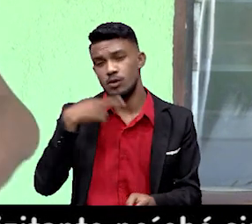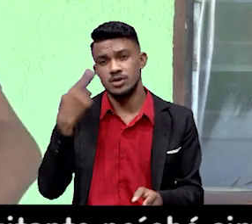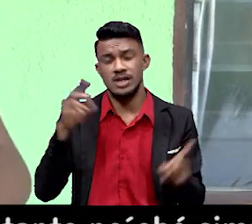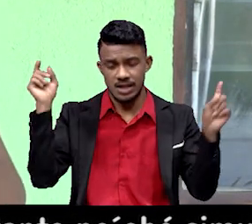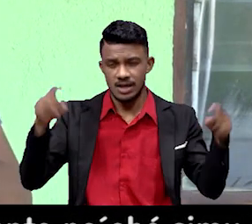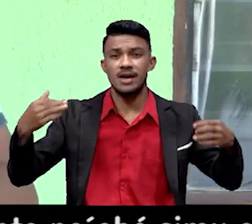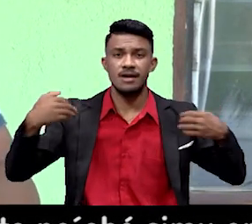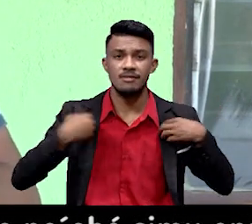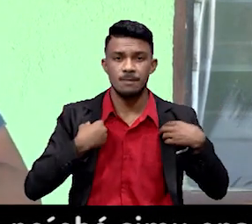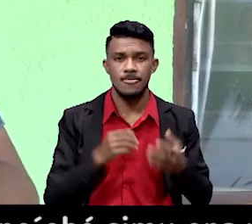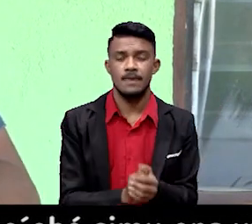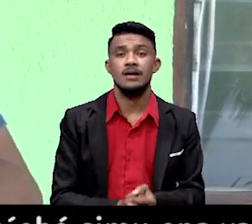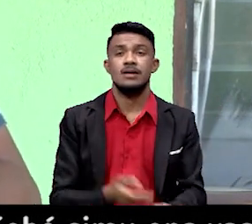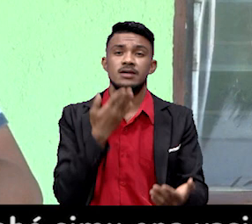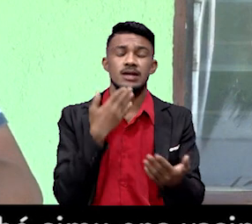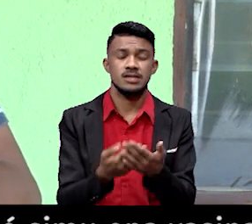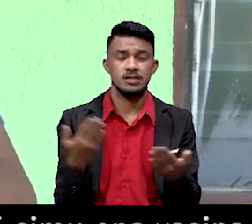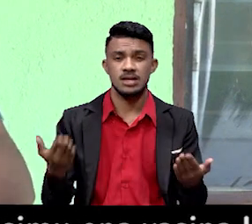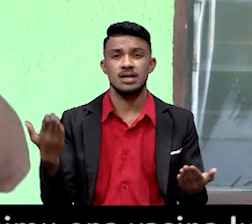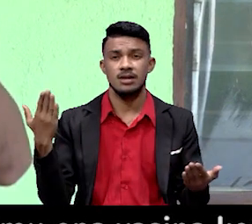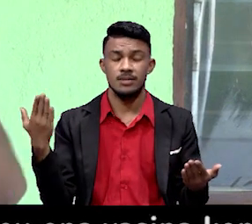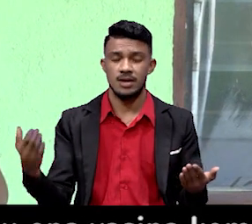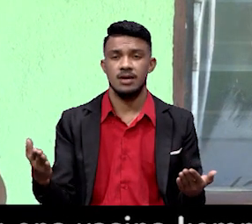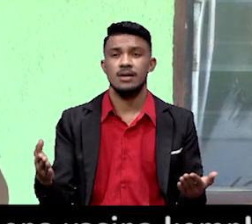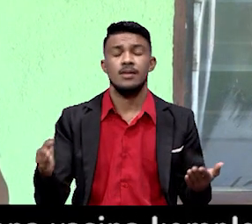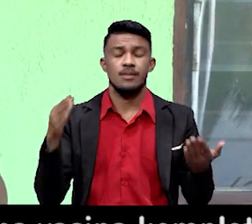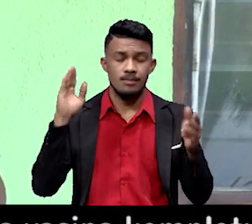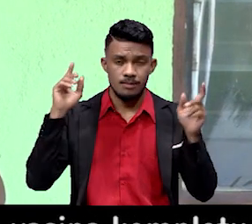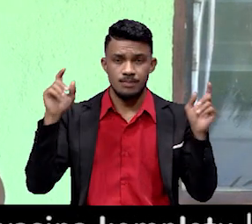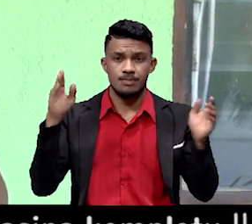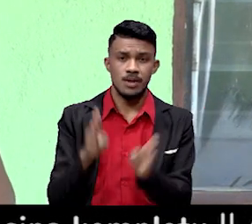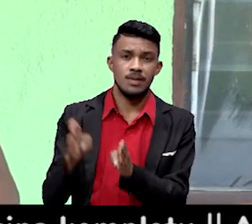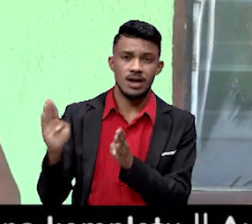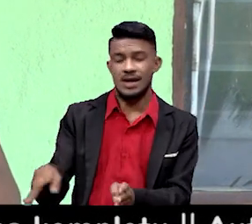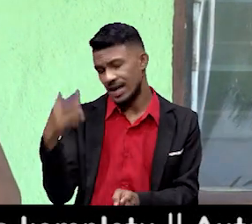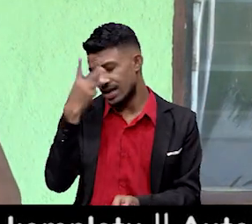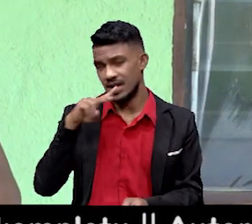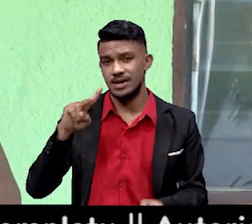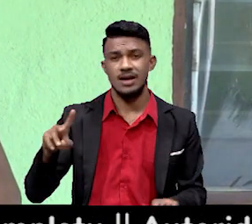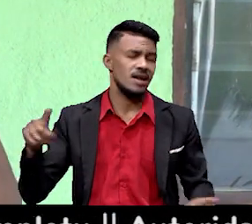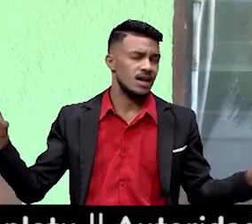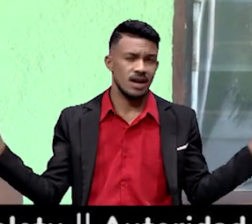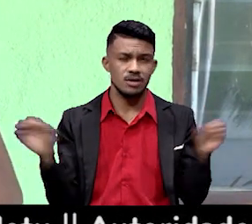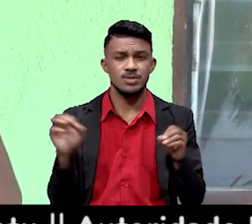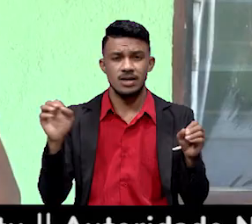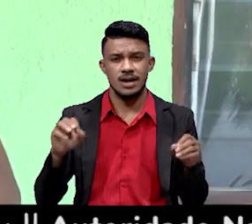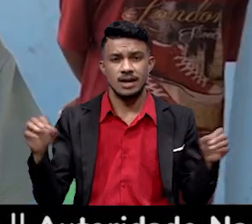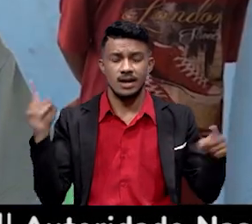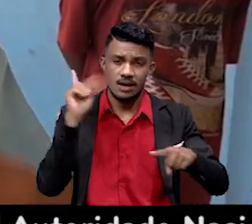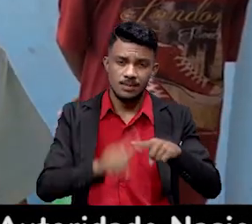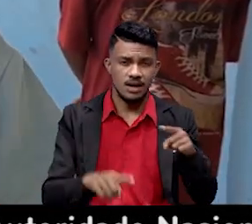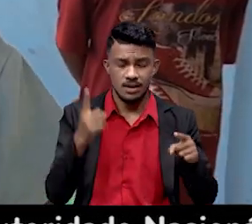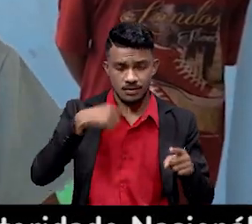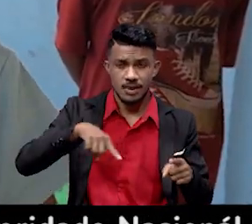Depois qualidade nessa sala que sira prepara né tem que ser sira checo tu na Laos to ya ne bama ka foi sira fofos a vez sanes